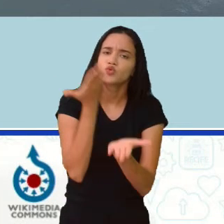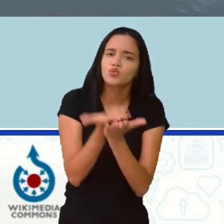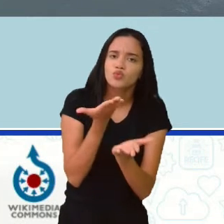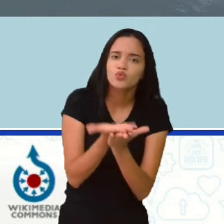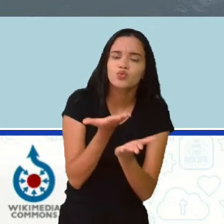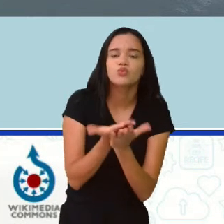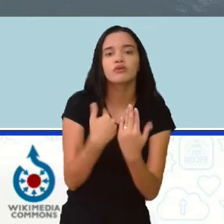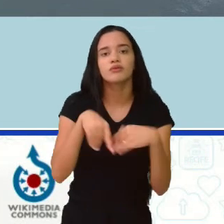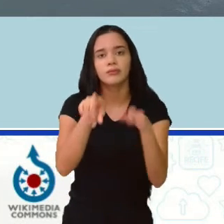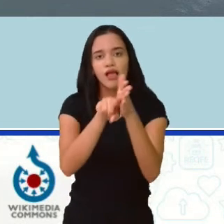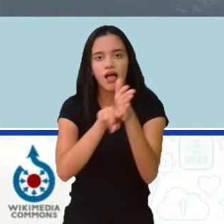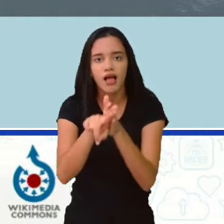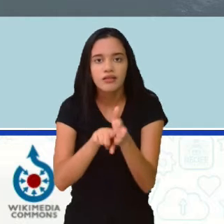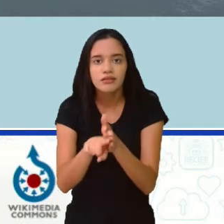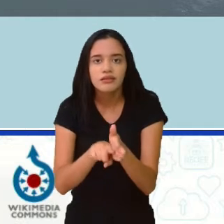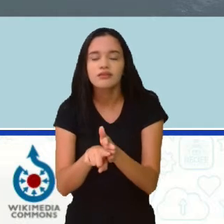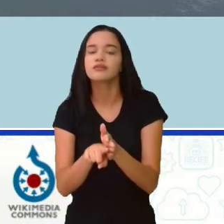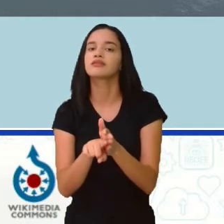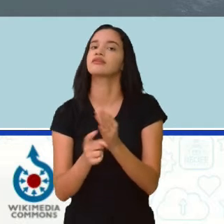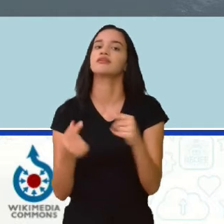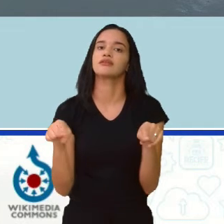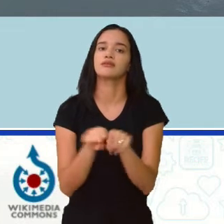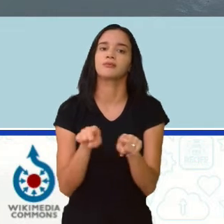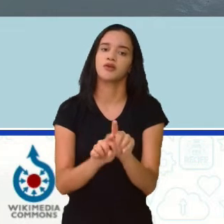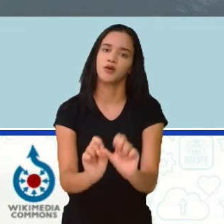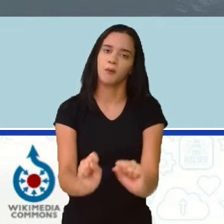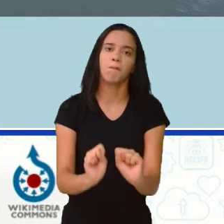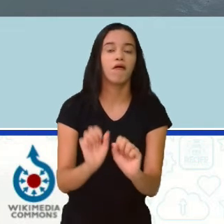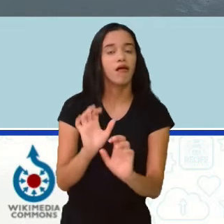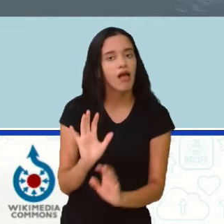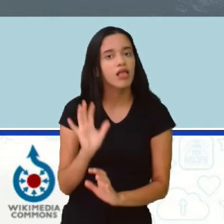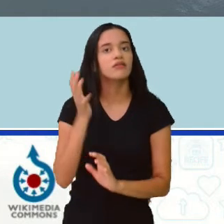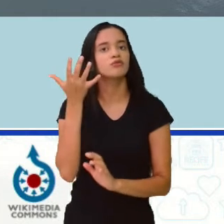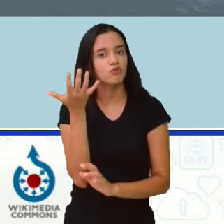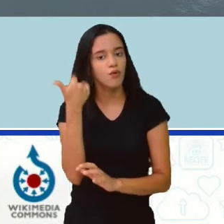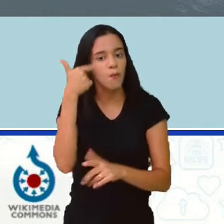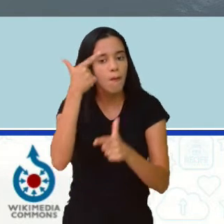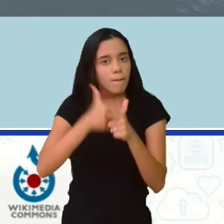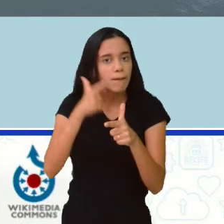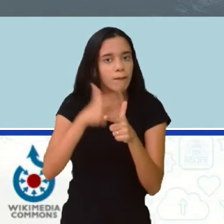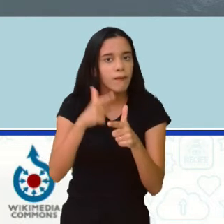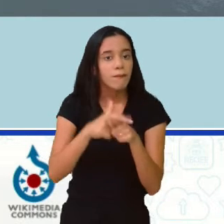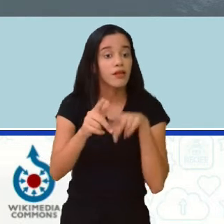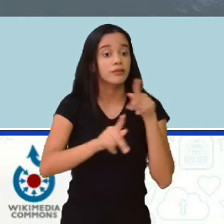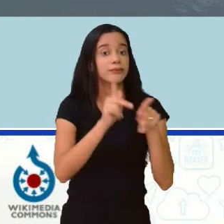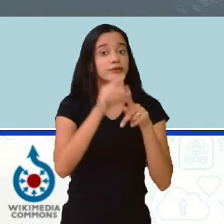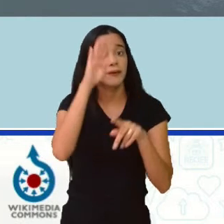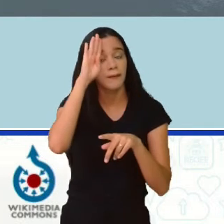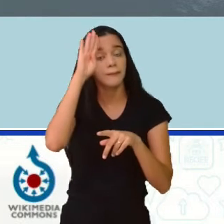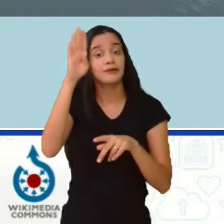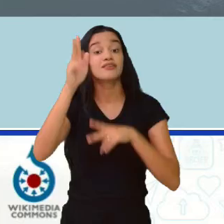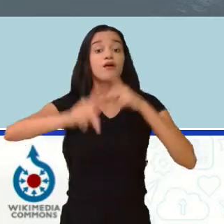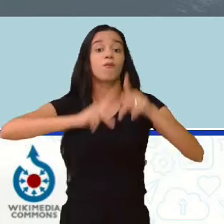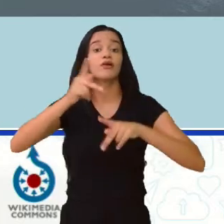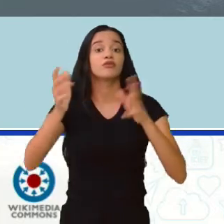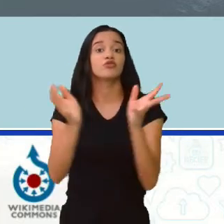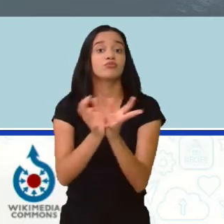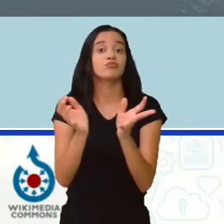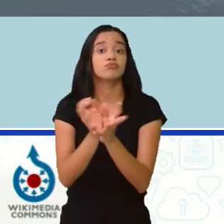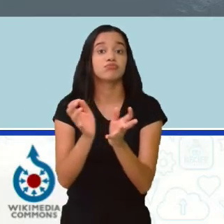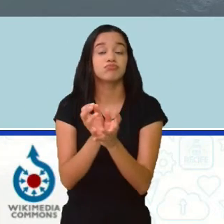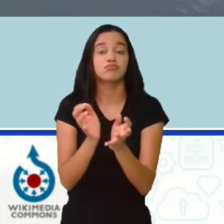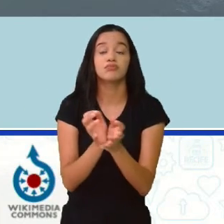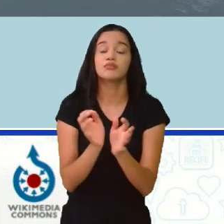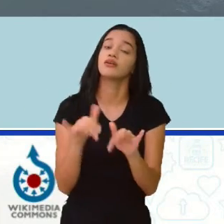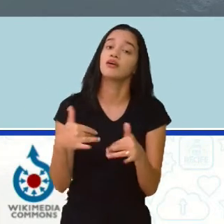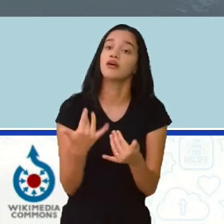estudado, analisado e que possa resolver a situação dessas populações, principalmente as populações ribeirinhas